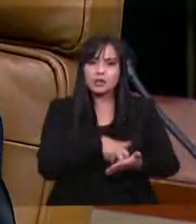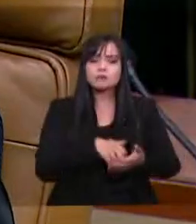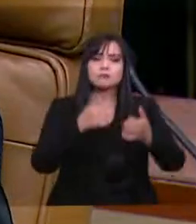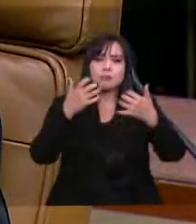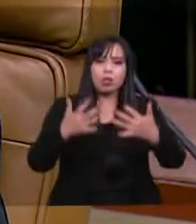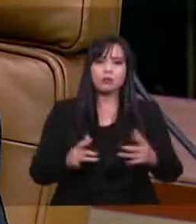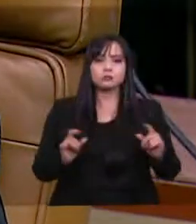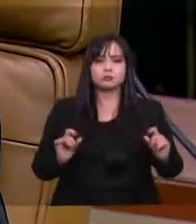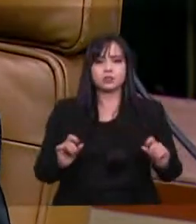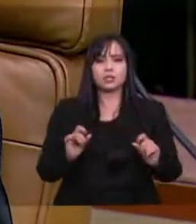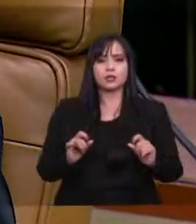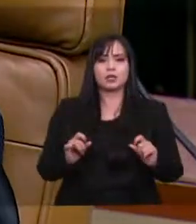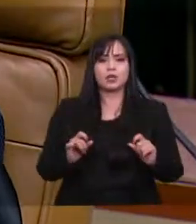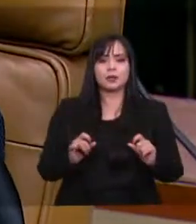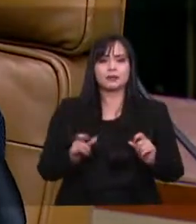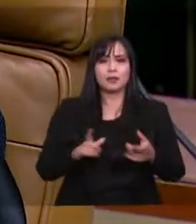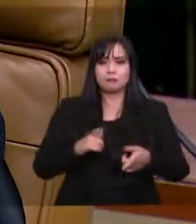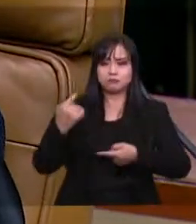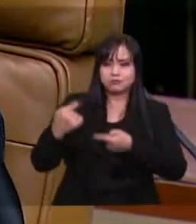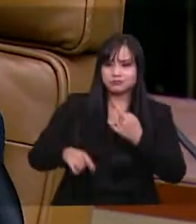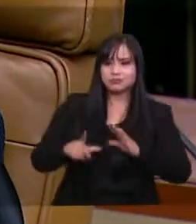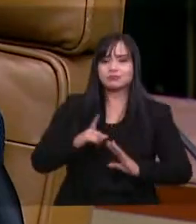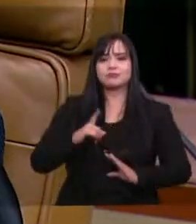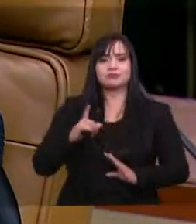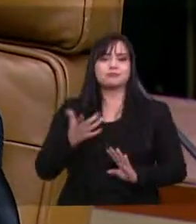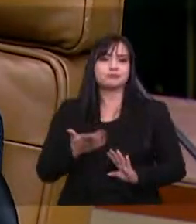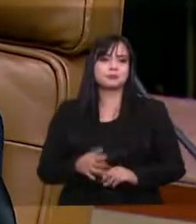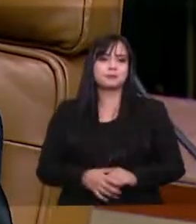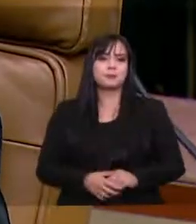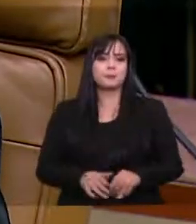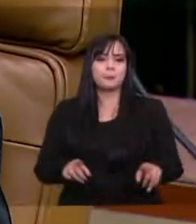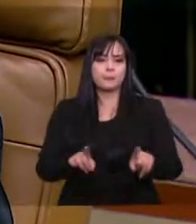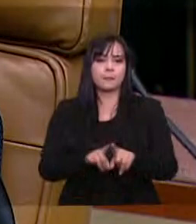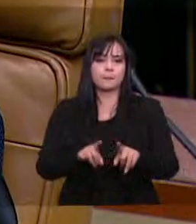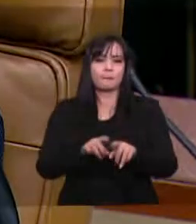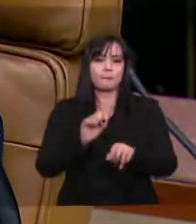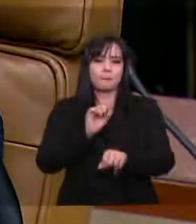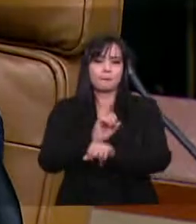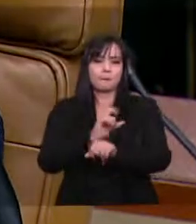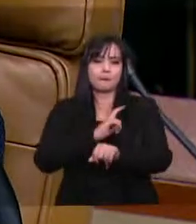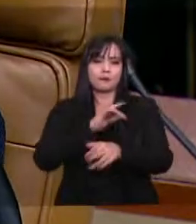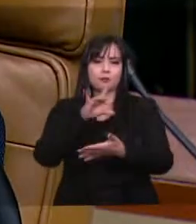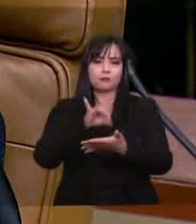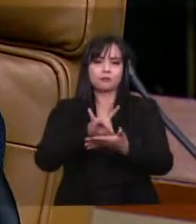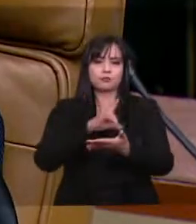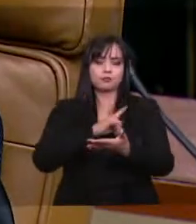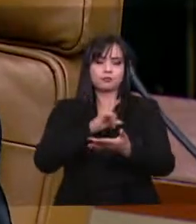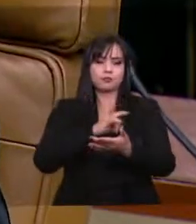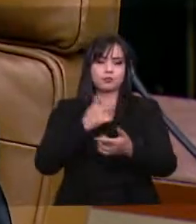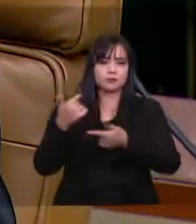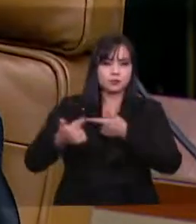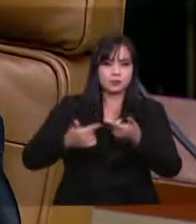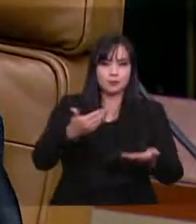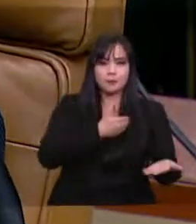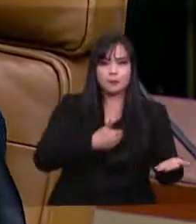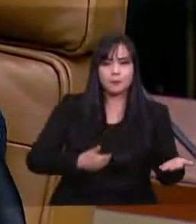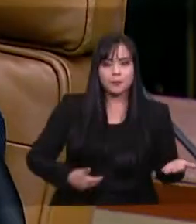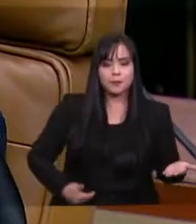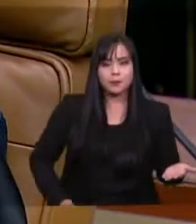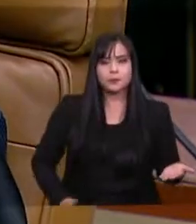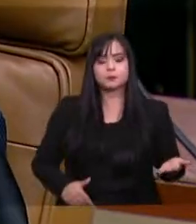ressalvado direito do lesado o terceiro de boa-fé quanto a interdição para exercício de cargo função pública